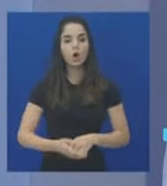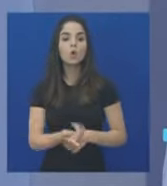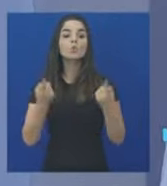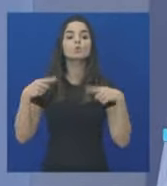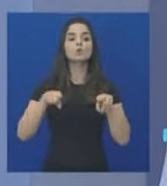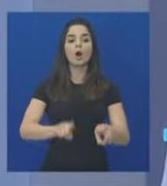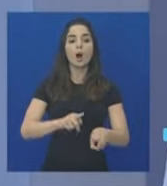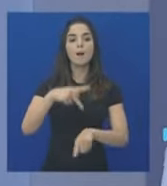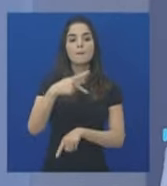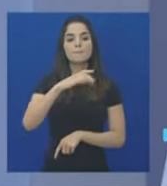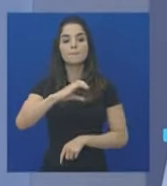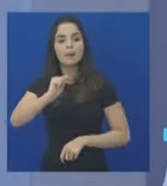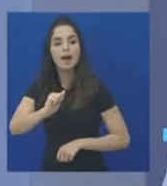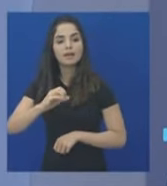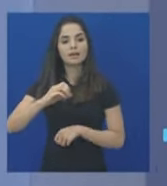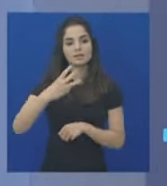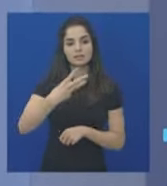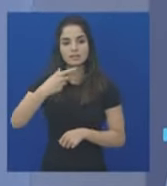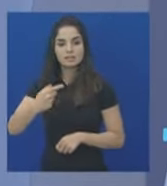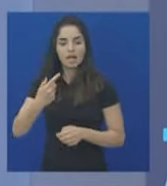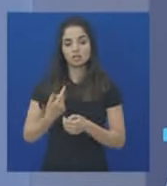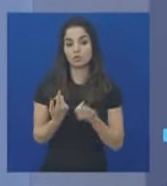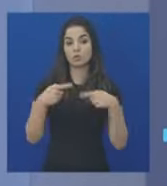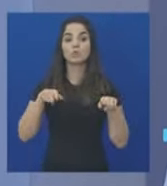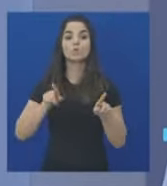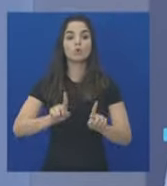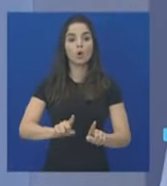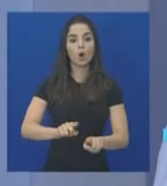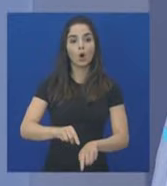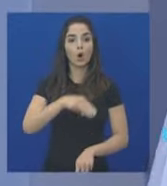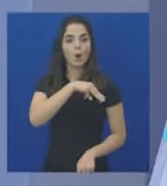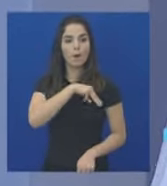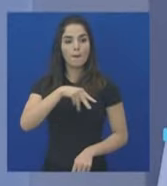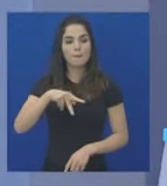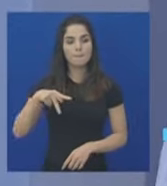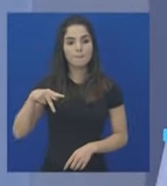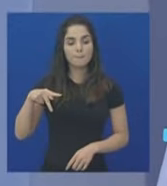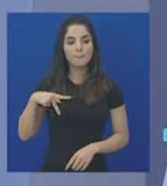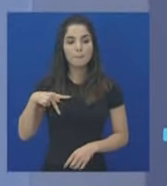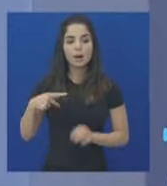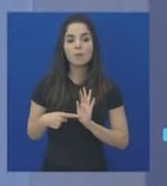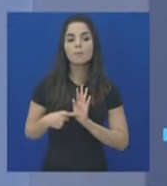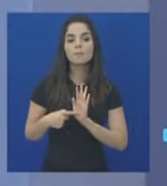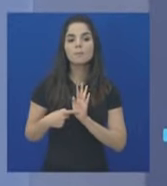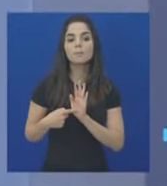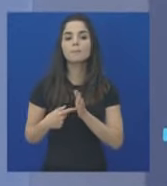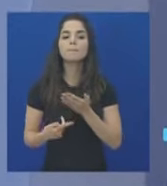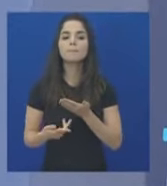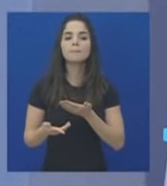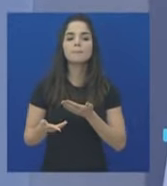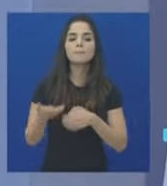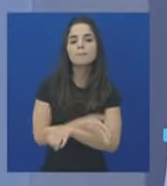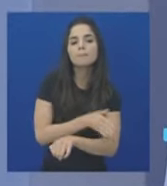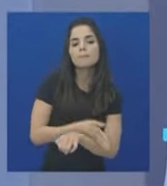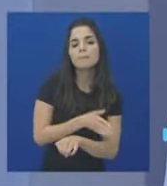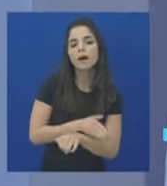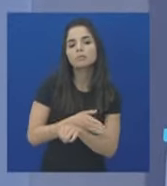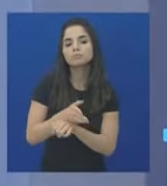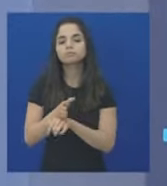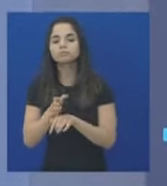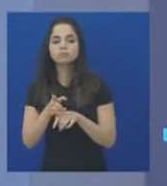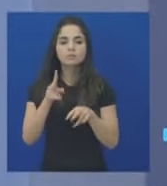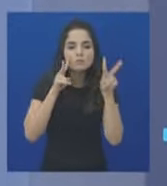37. A PEC 37 impedia o Ministério Público de participar de investigações contra políticos.